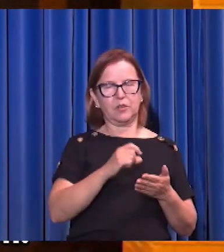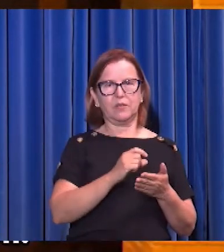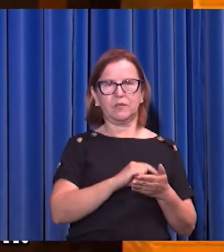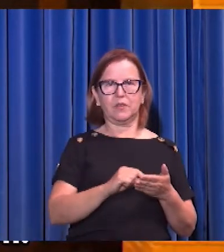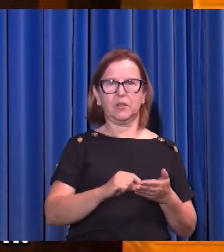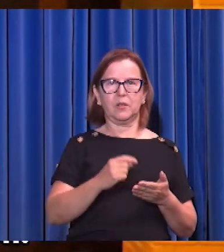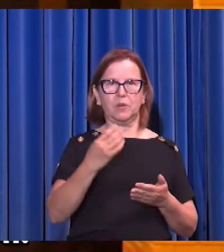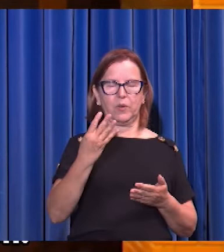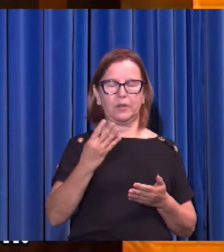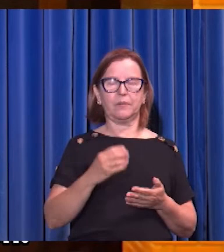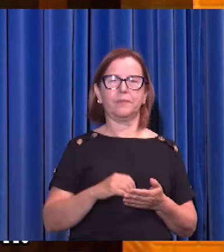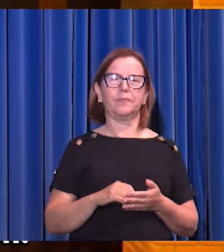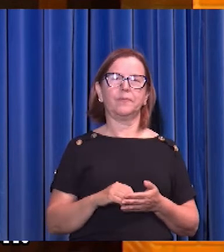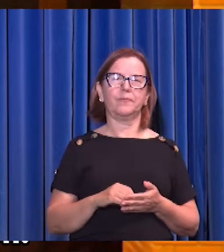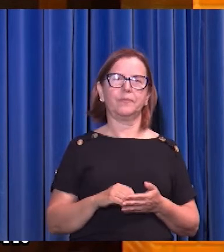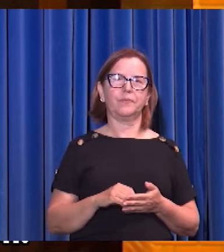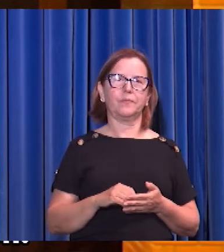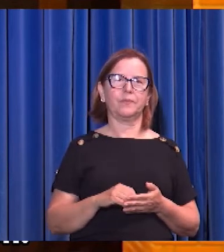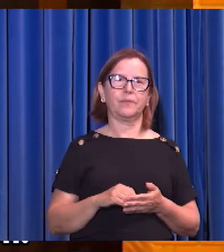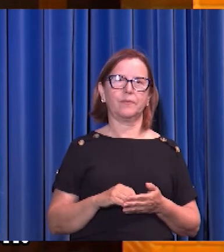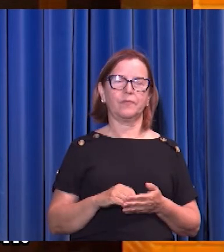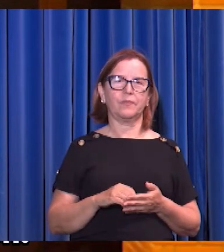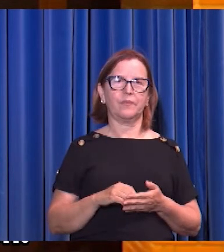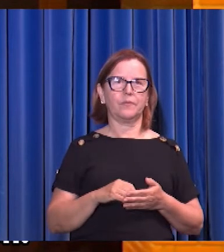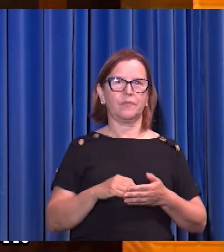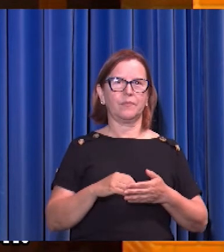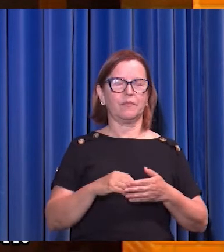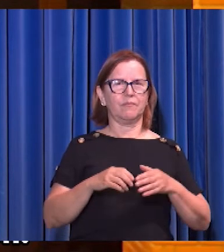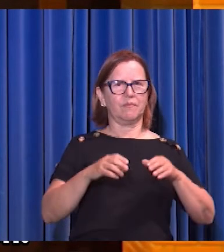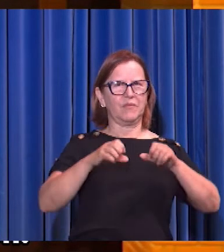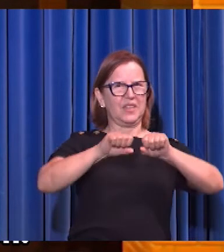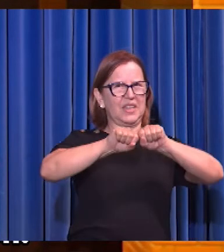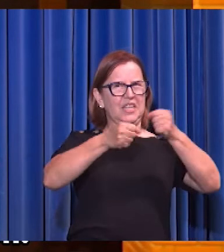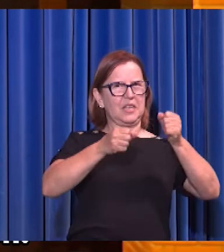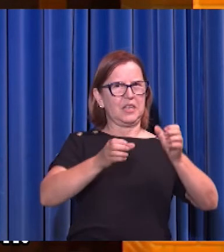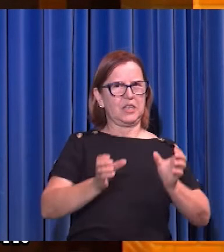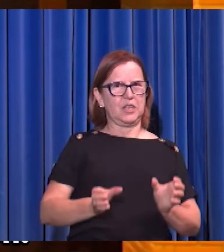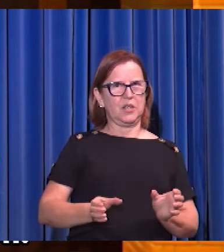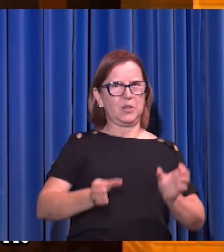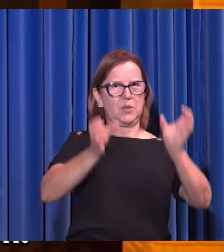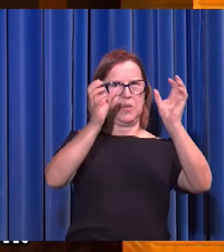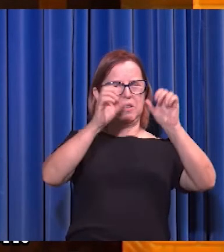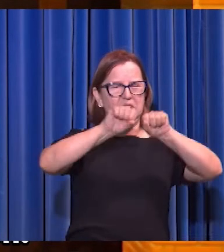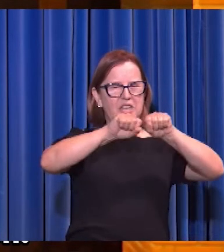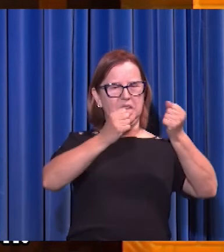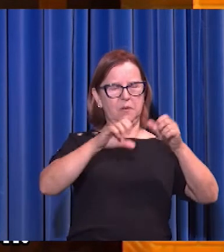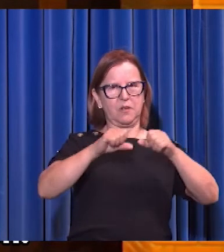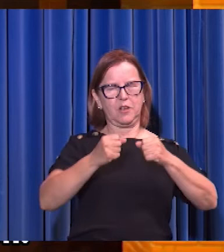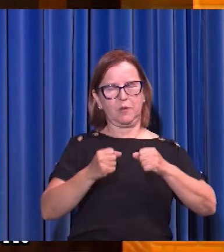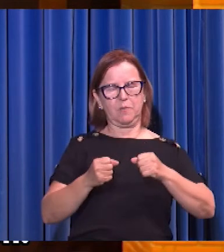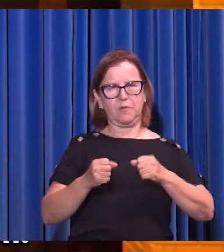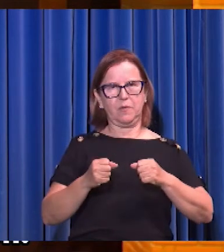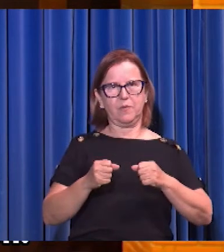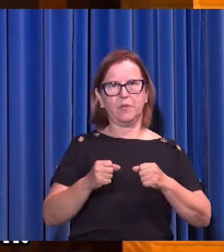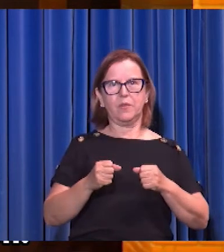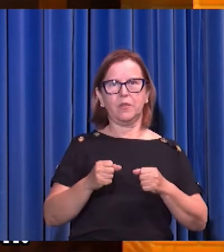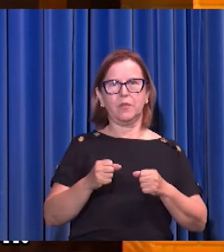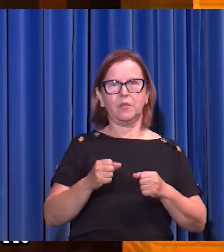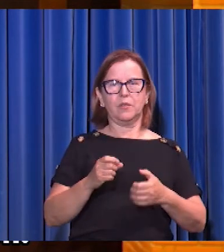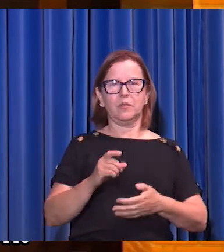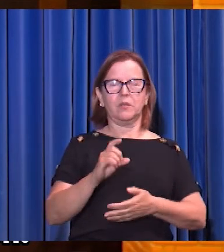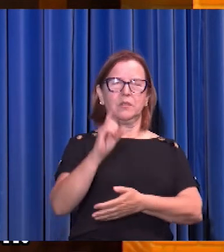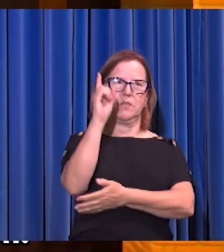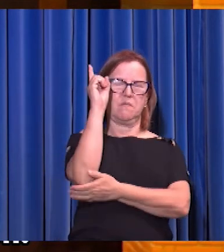Removeu os altos, quebrou as colunas e deixou abaixo o poste ídolo, e fez